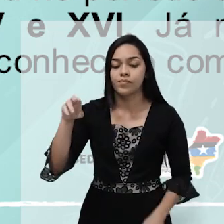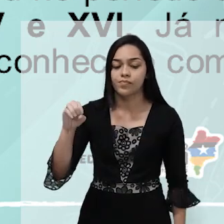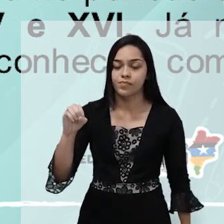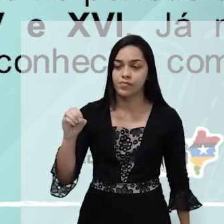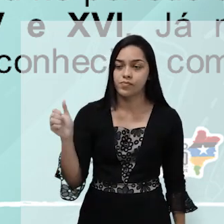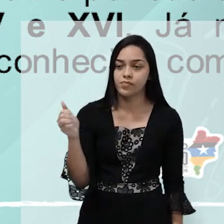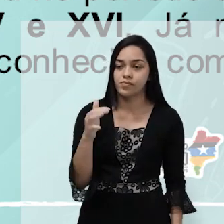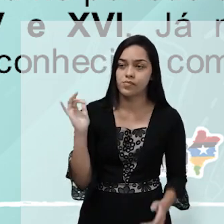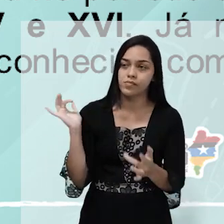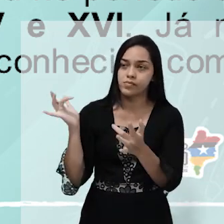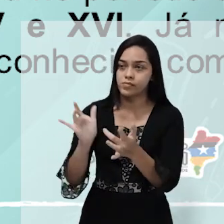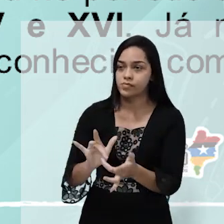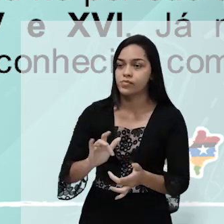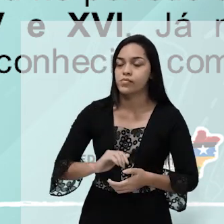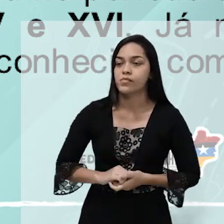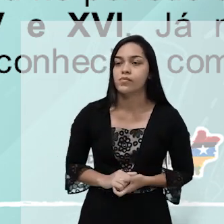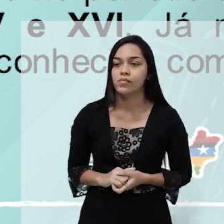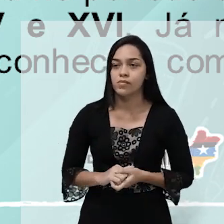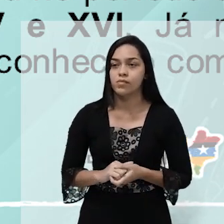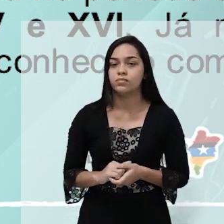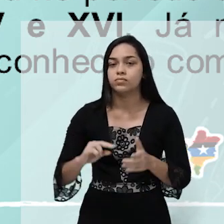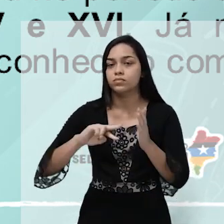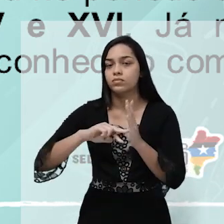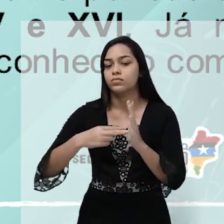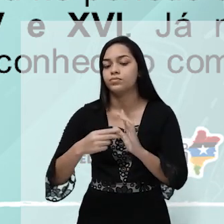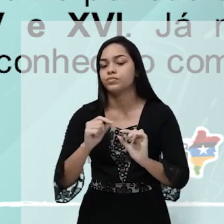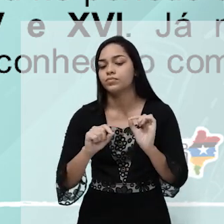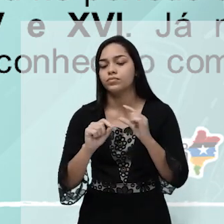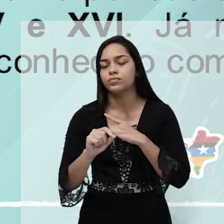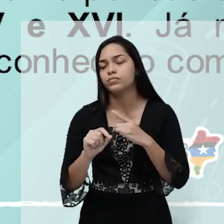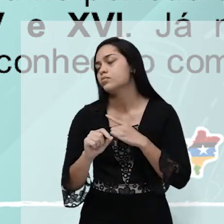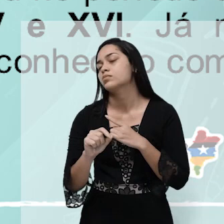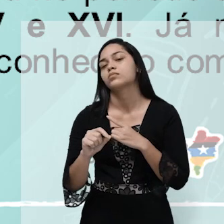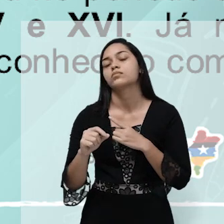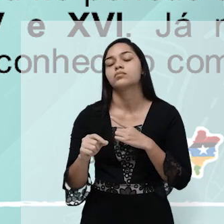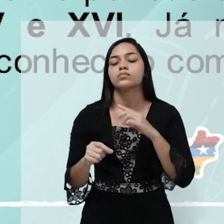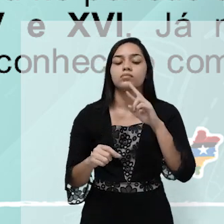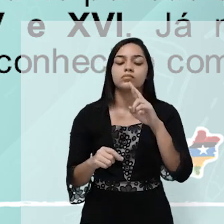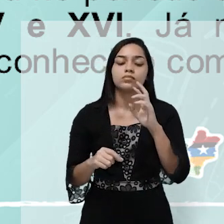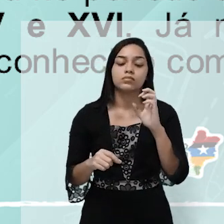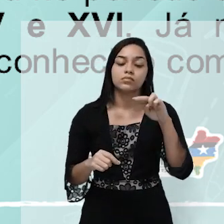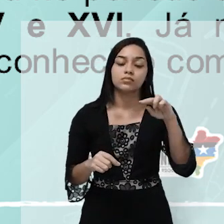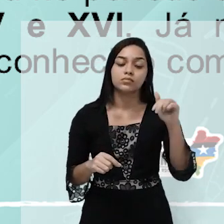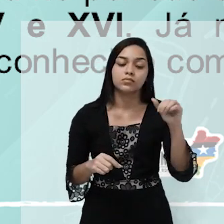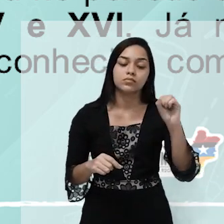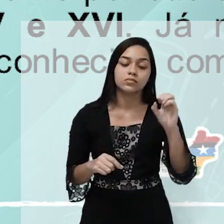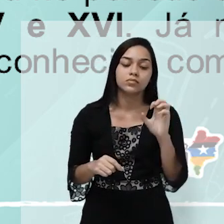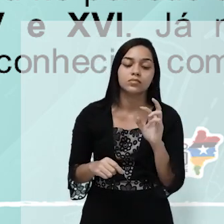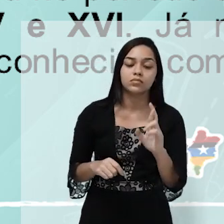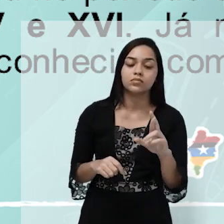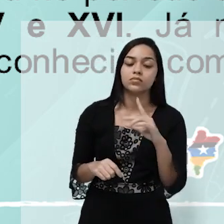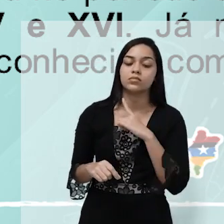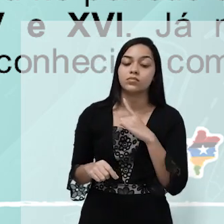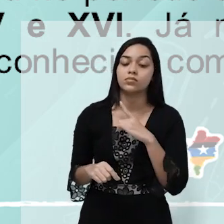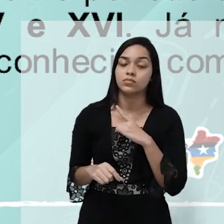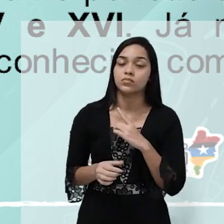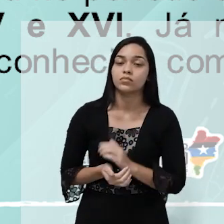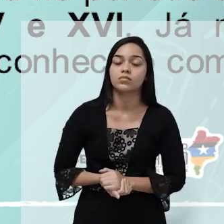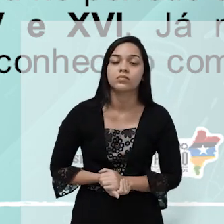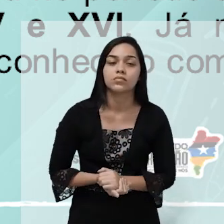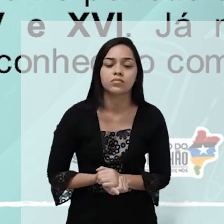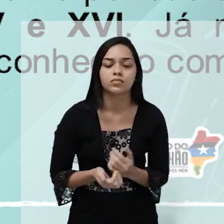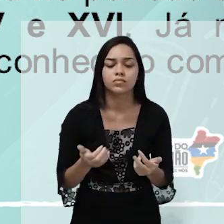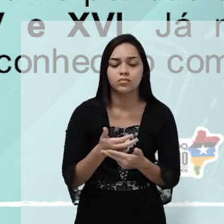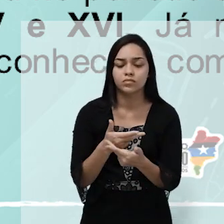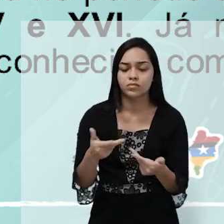como neoclassicismo. Então, só retomando aquela questão do renascer. Renascimento vem de renascer. Renascer